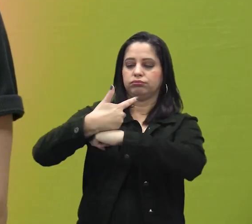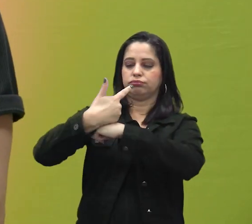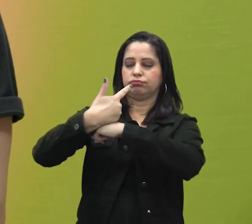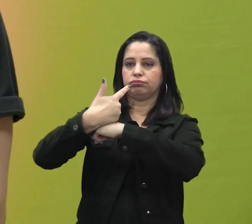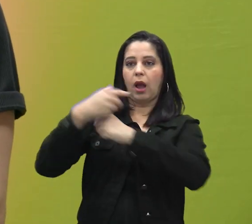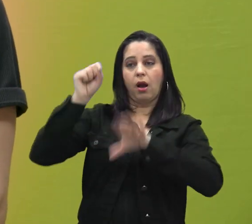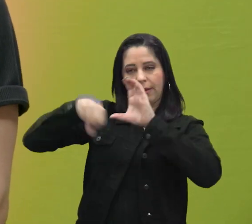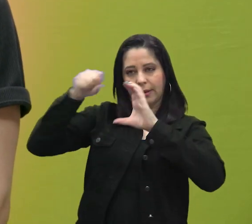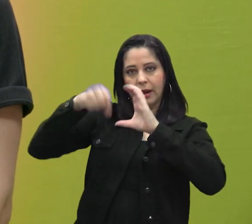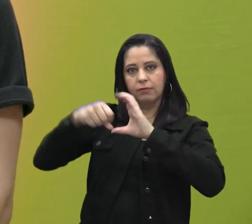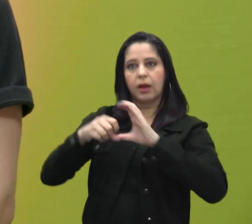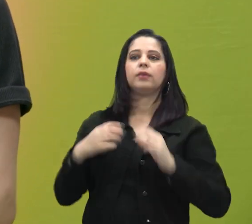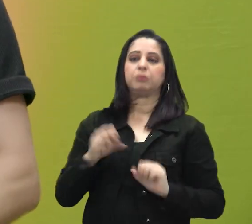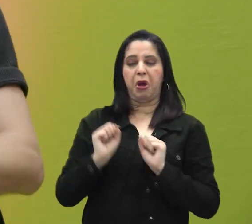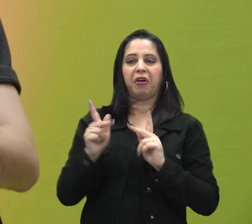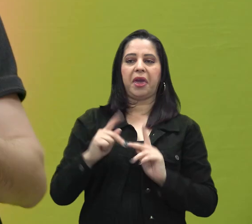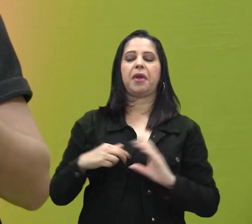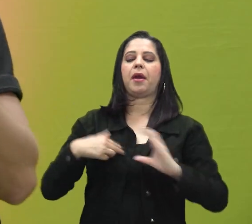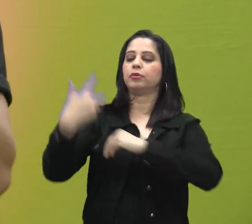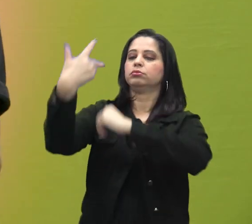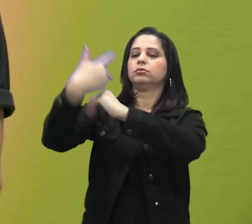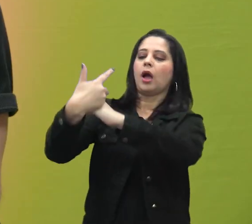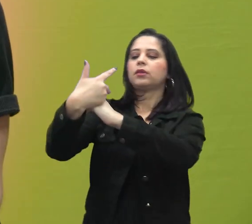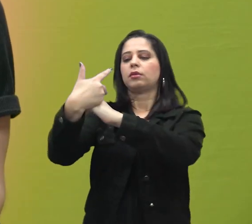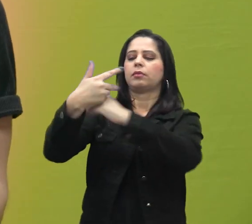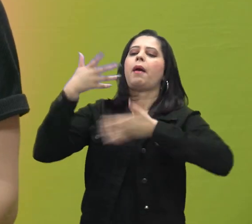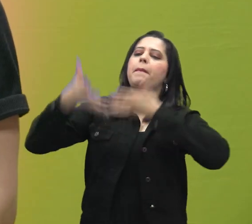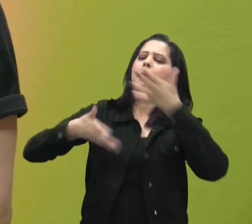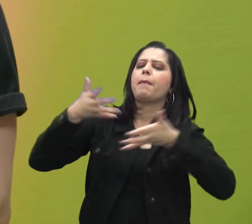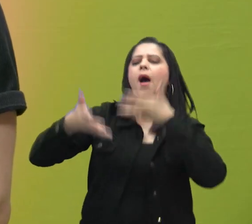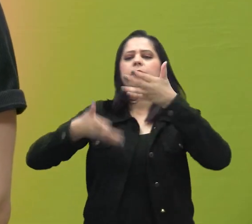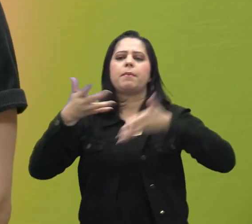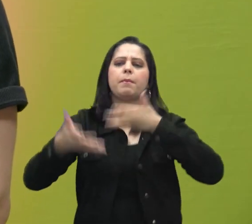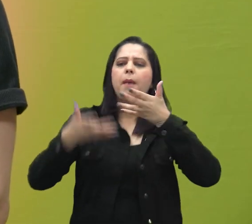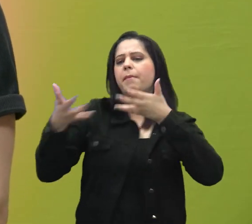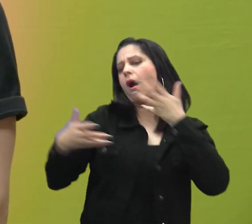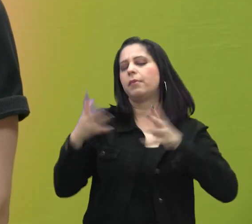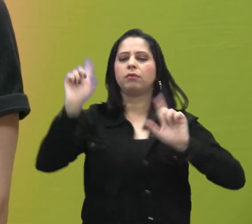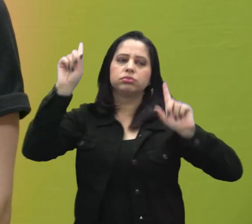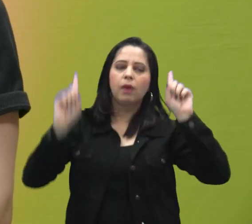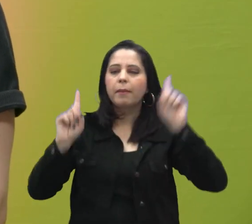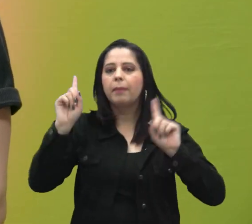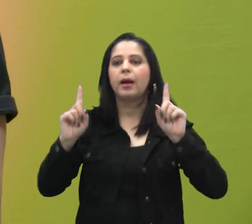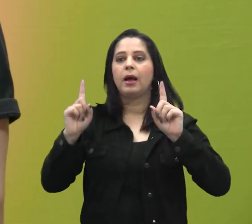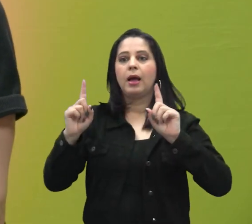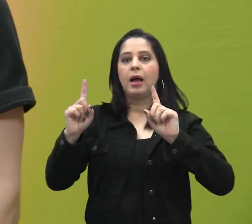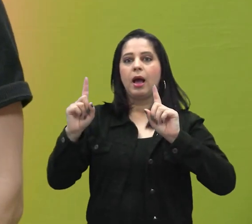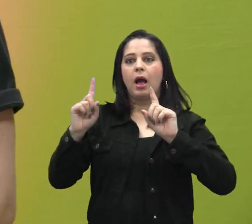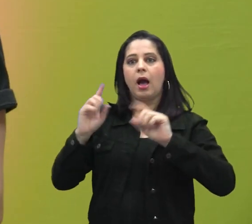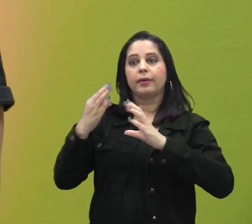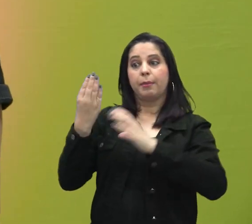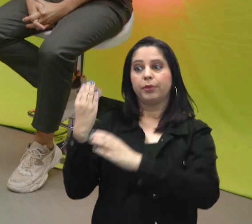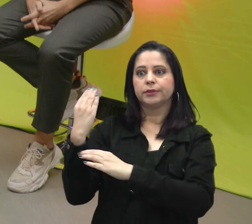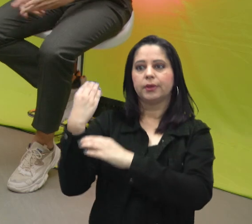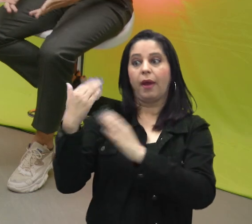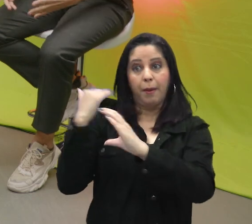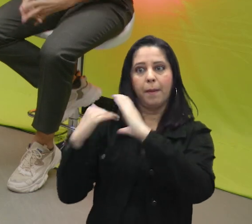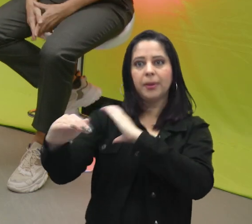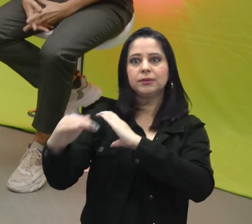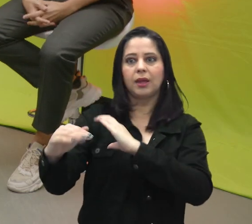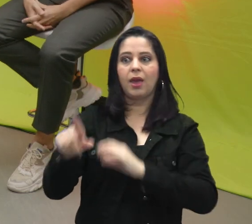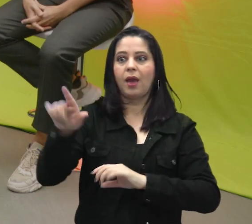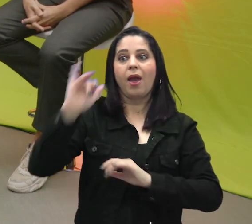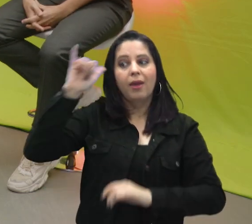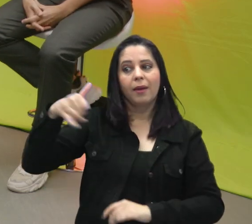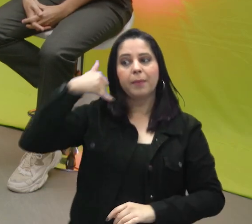esse vídeo pra gente. Gravei, mandei, fiz uma refação desse vídeo. Daí no dia 11 me ligaram falando: Tom, a gente tem uma notícia pra te dar, você é